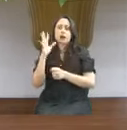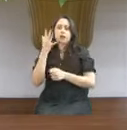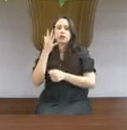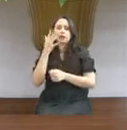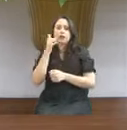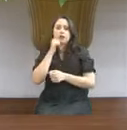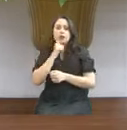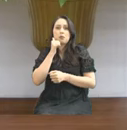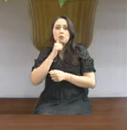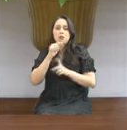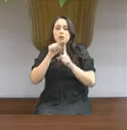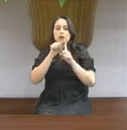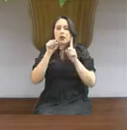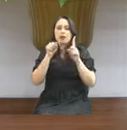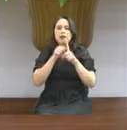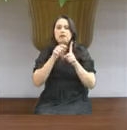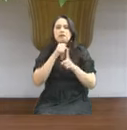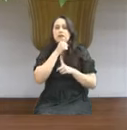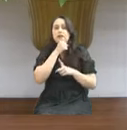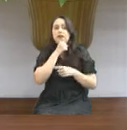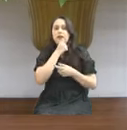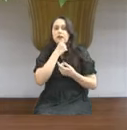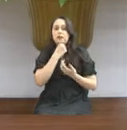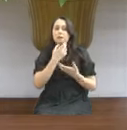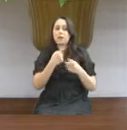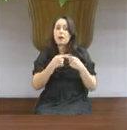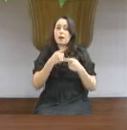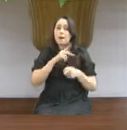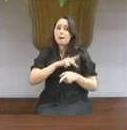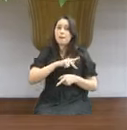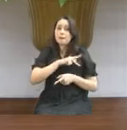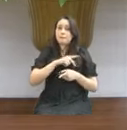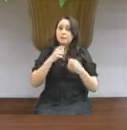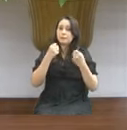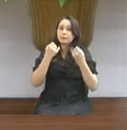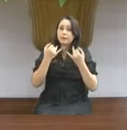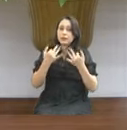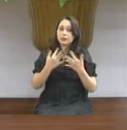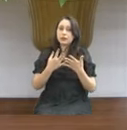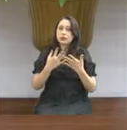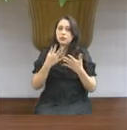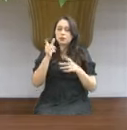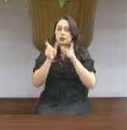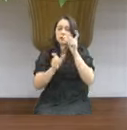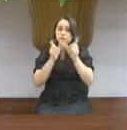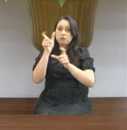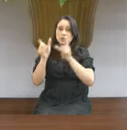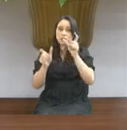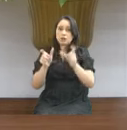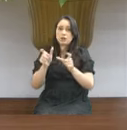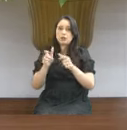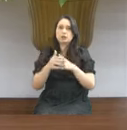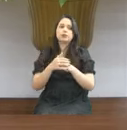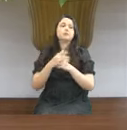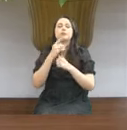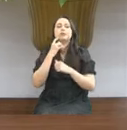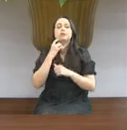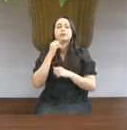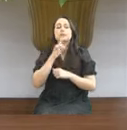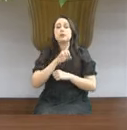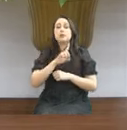Mas Paulo, falando aos crentes que moravam no Império em Roma, disse que o Deus